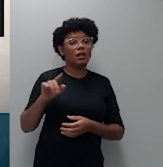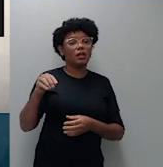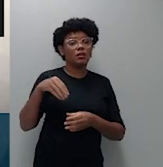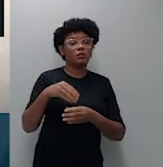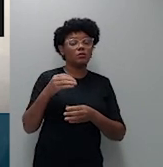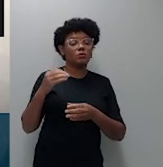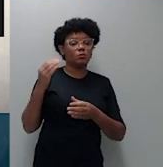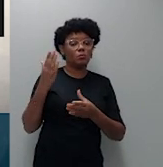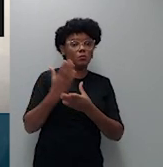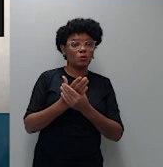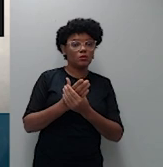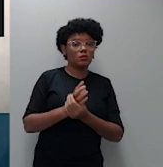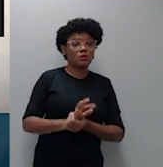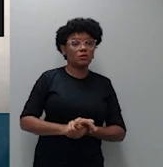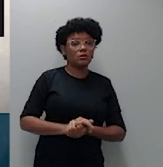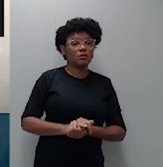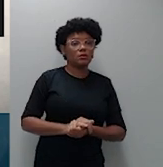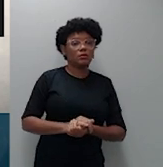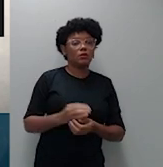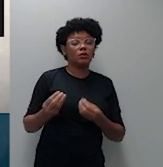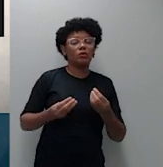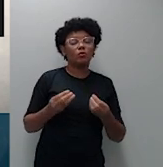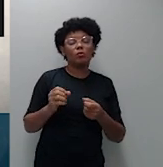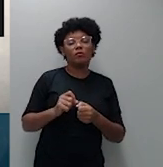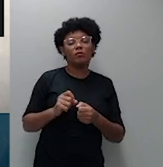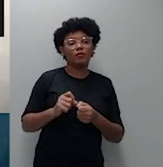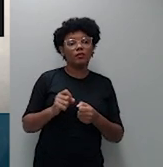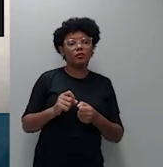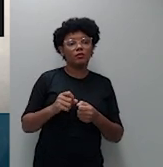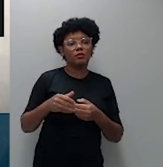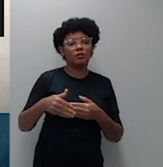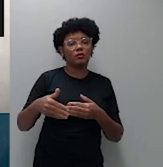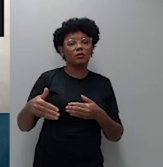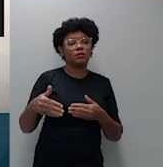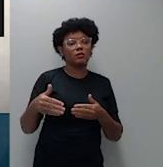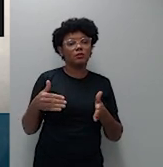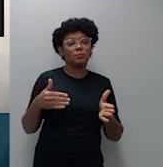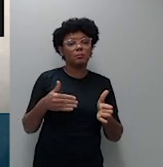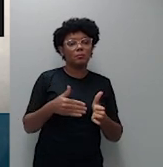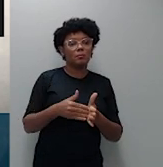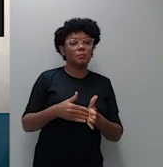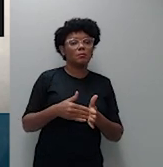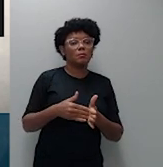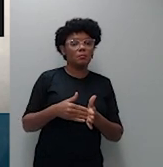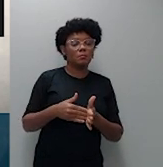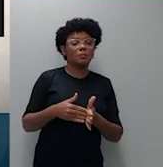e como diz o Ferreiro vai acabar embargos de divergência para você some